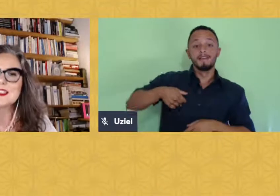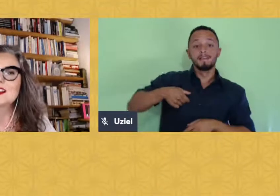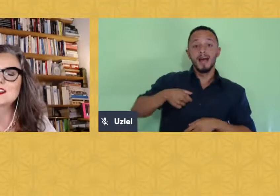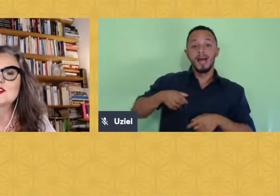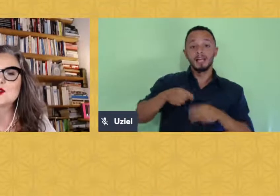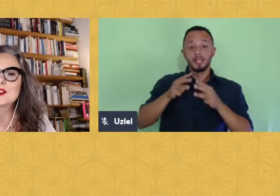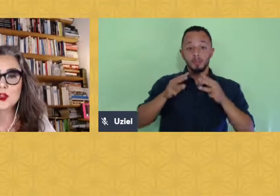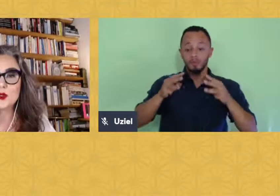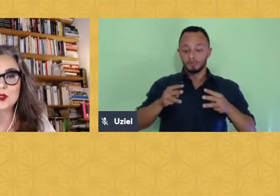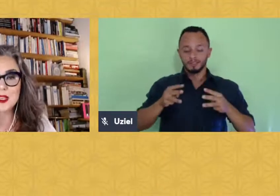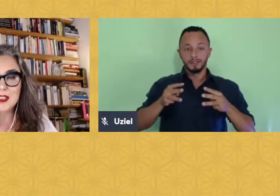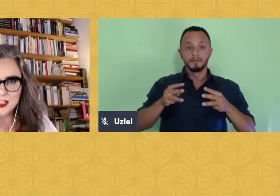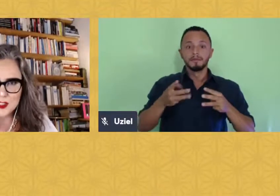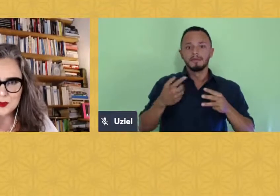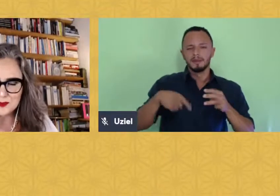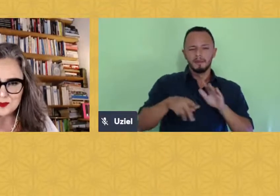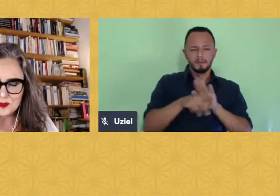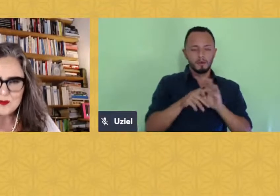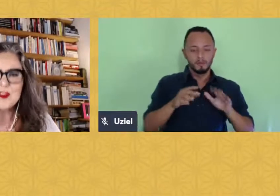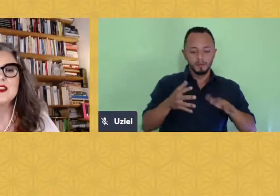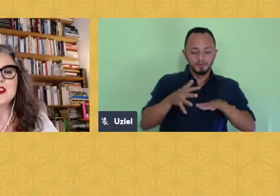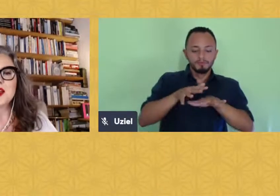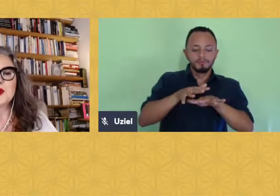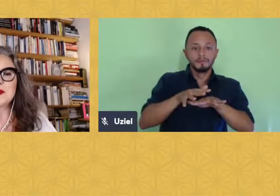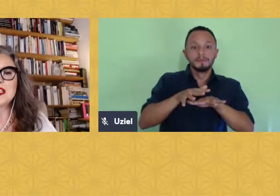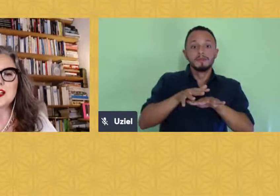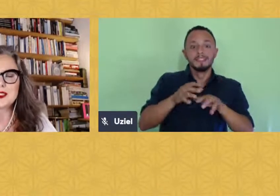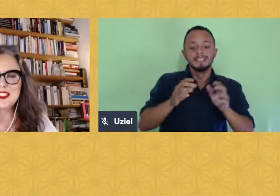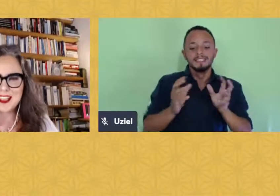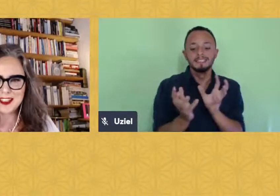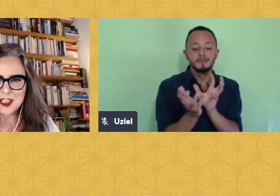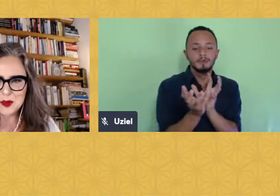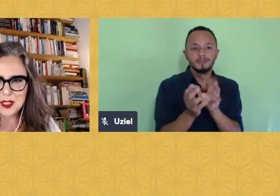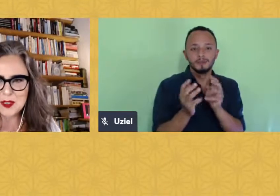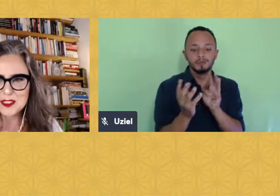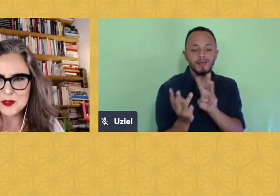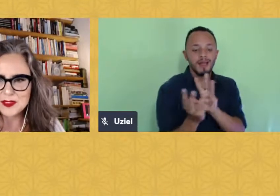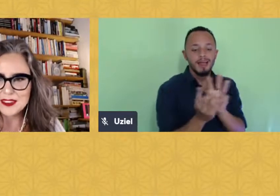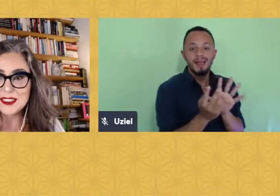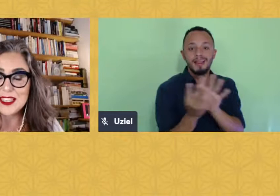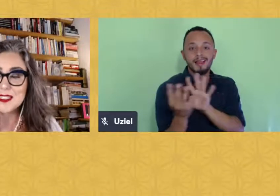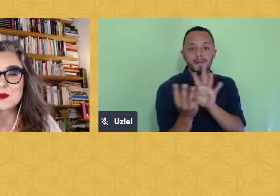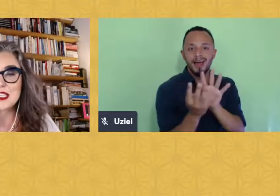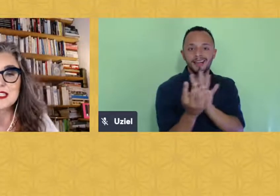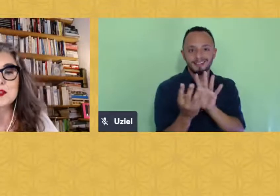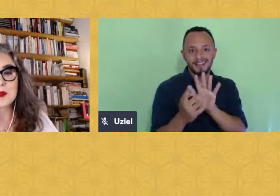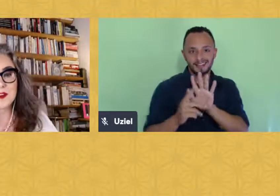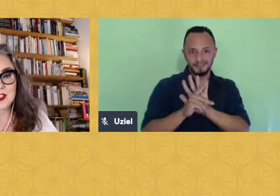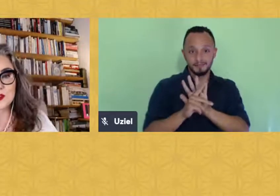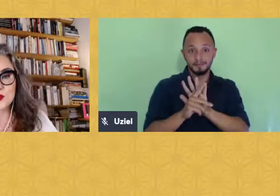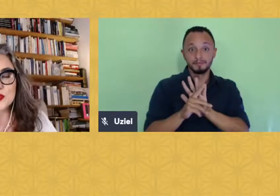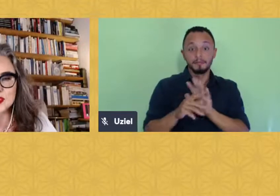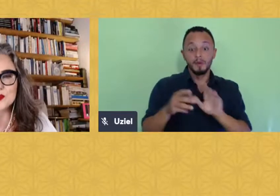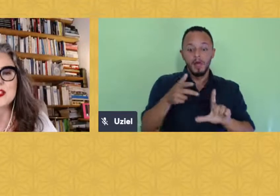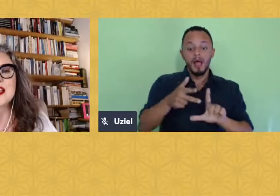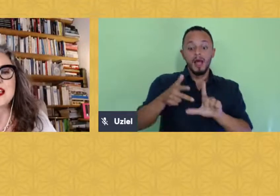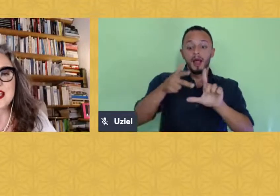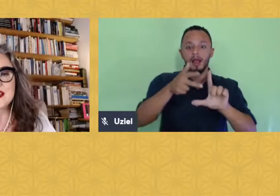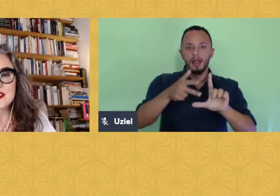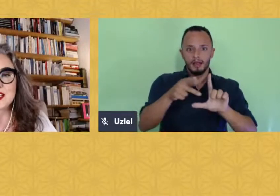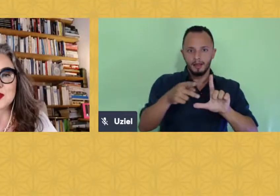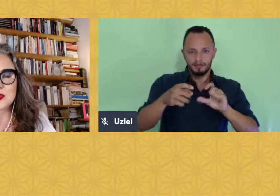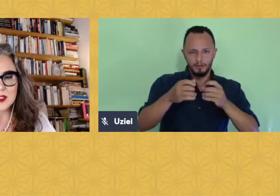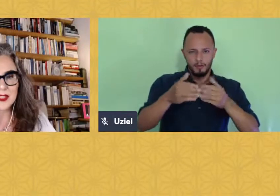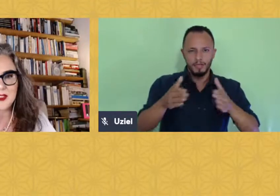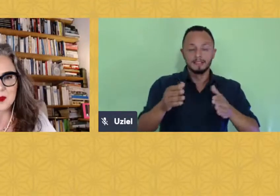Metal, integrantes do Circuito Liberdade. O webinário integra a programação da 15ª Primavera dos Museus e